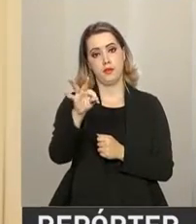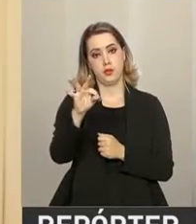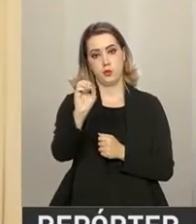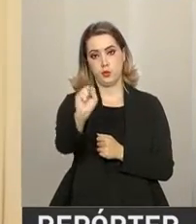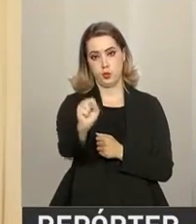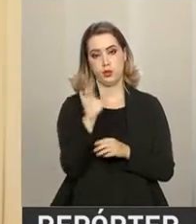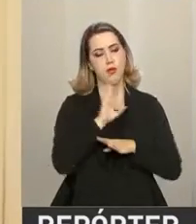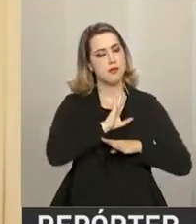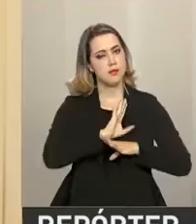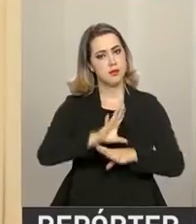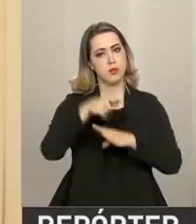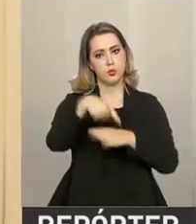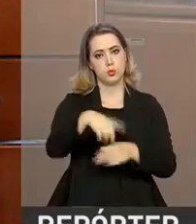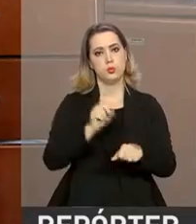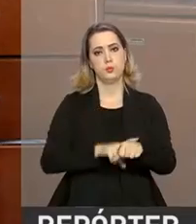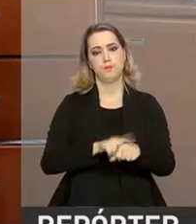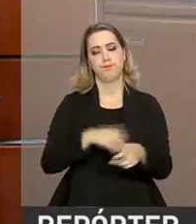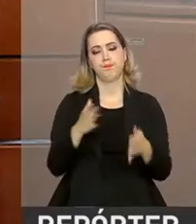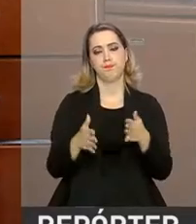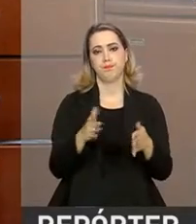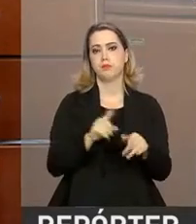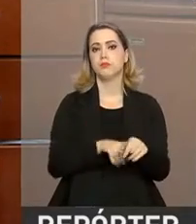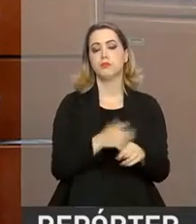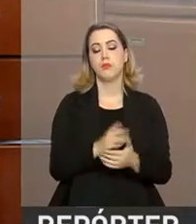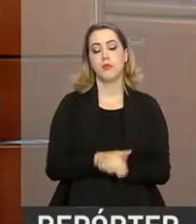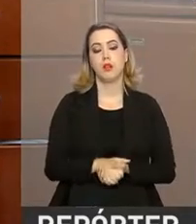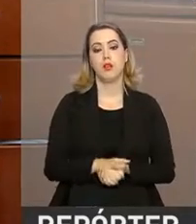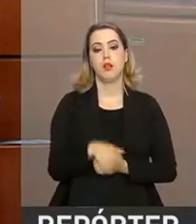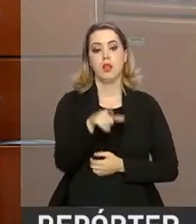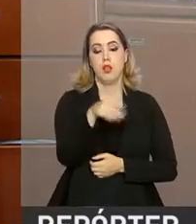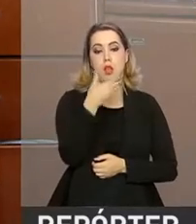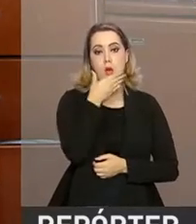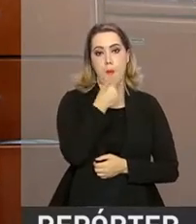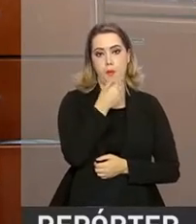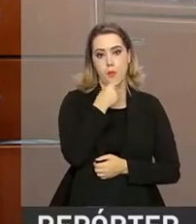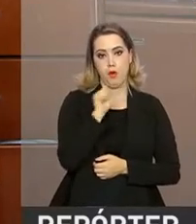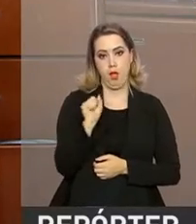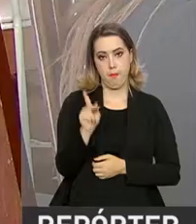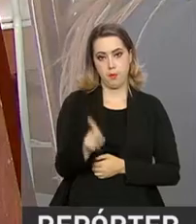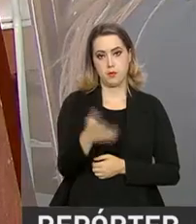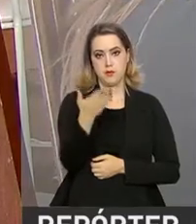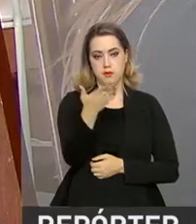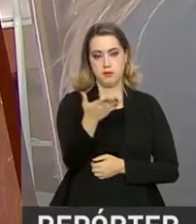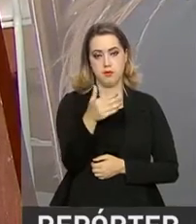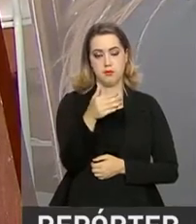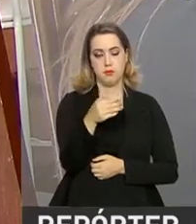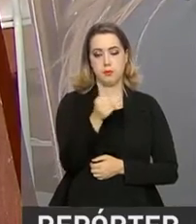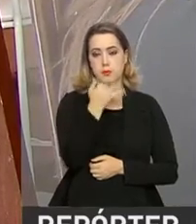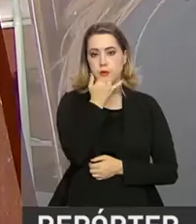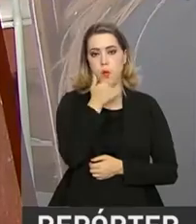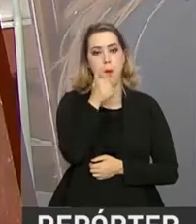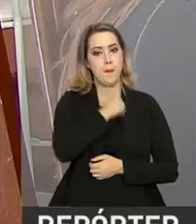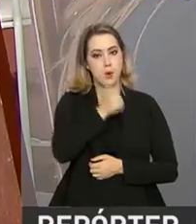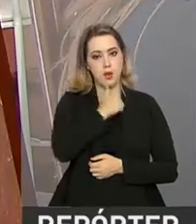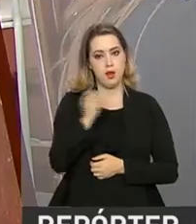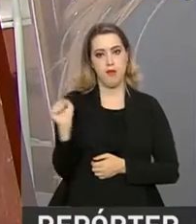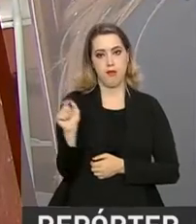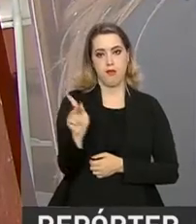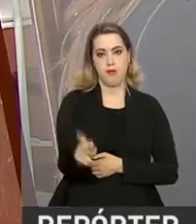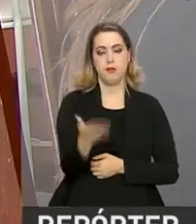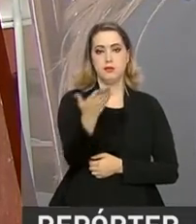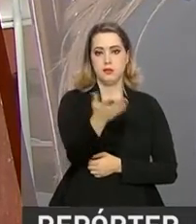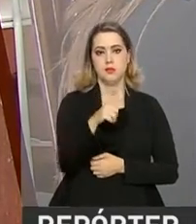de ajudar nas bombas a aposentada lúcia descobriu a doença há 13 anos com os tratamentos intensos e as